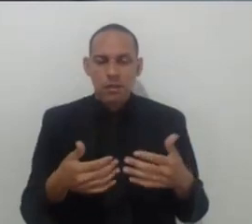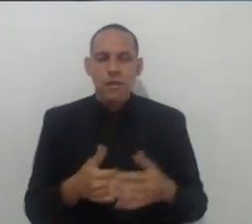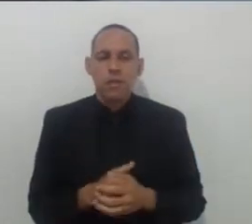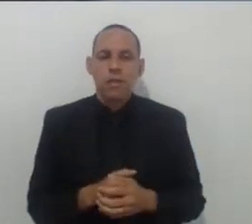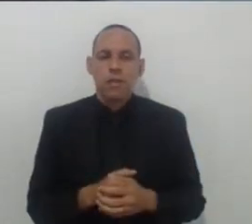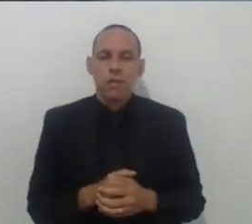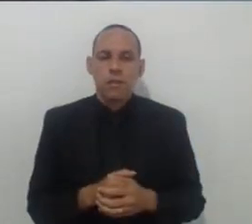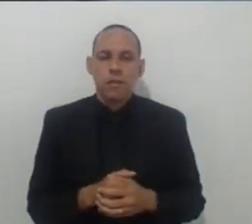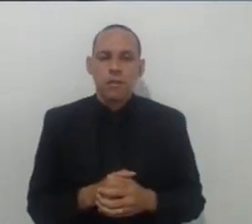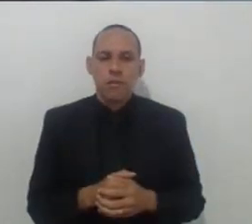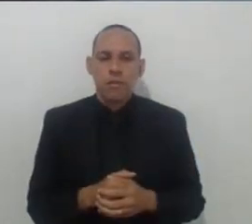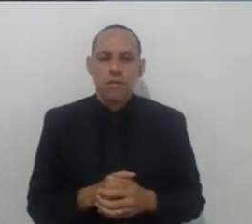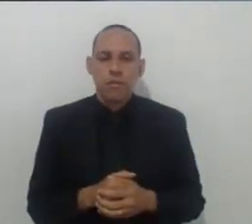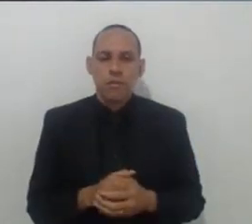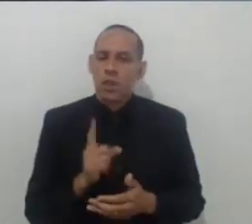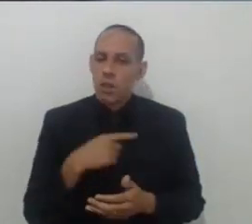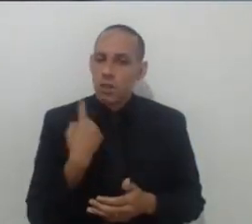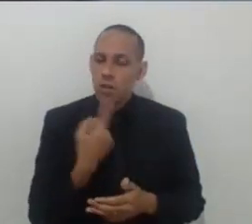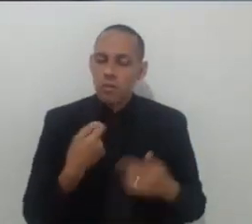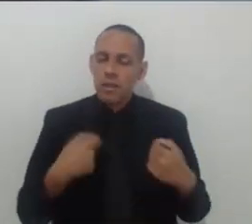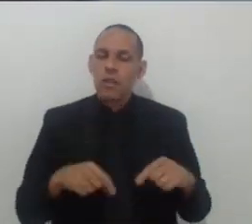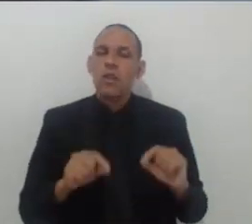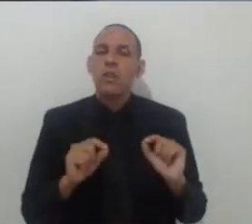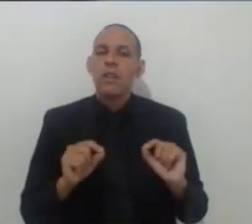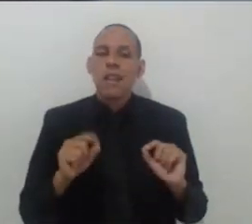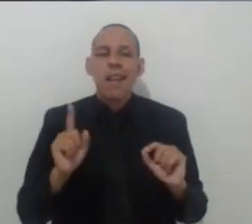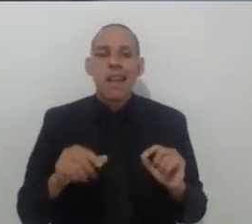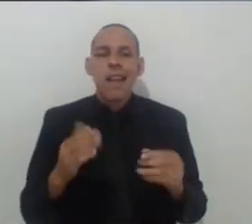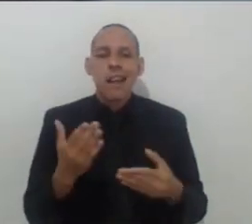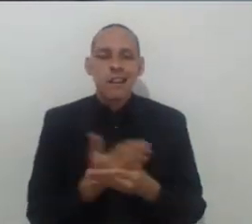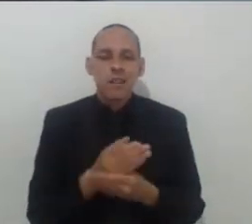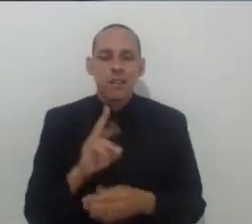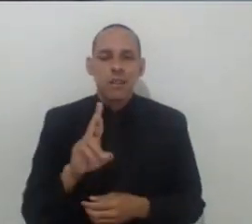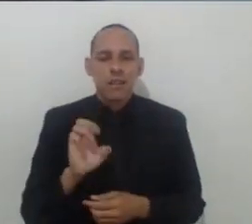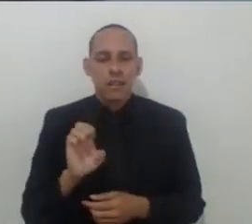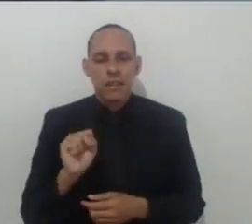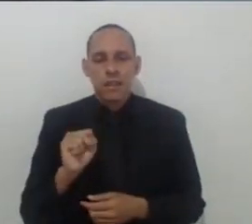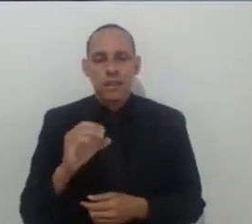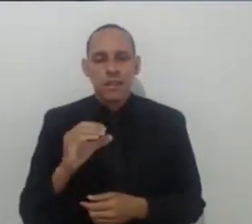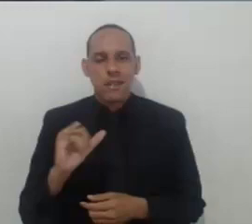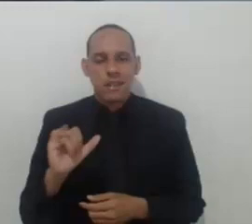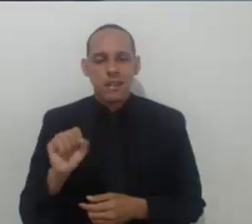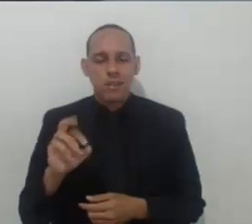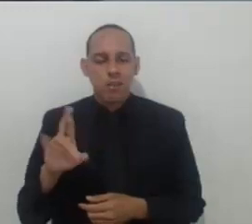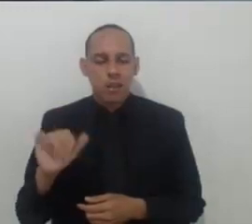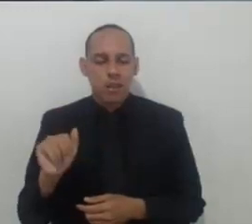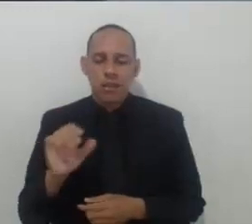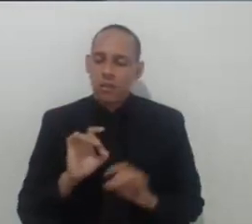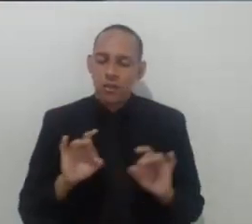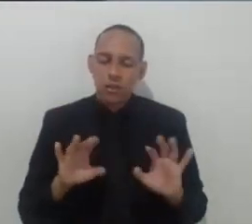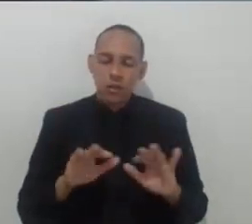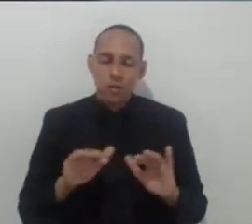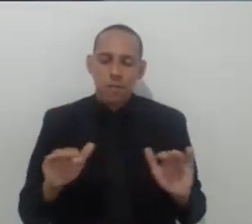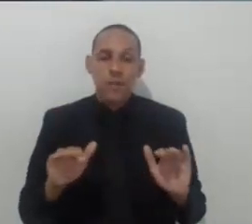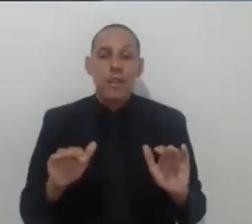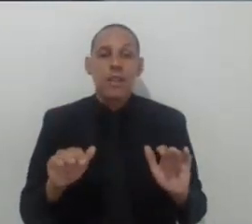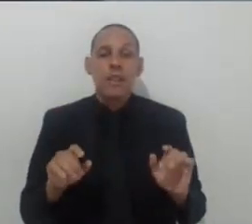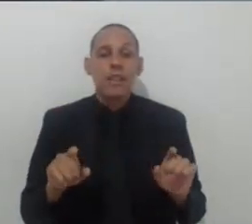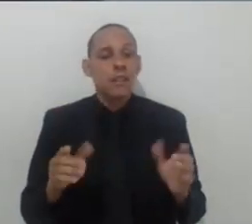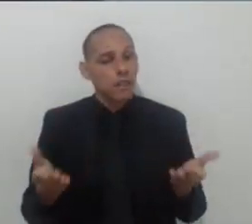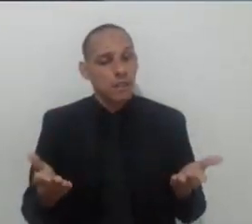obstante, aqui temos que ressalvar, trata-se de ação rescisória. Só isso. E, portanto, a princípio,